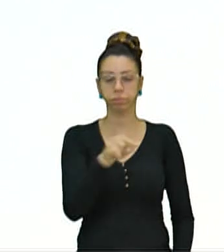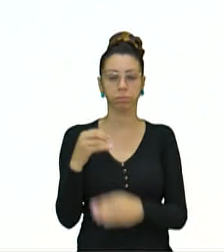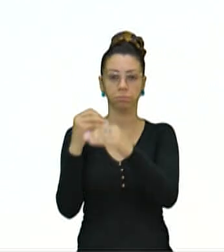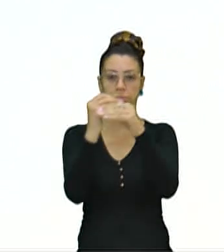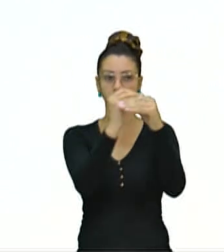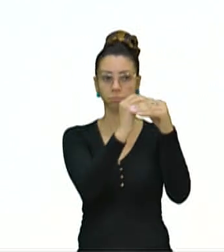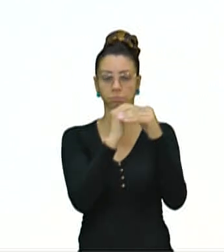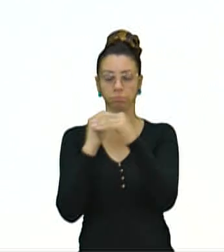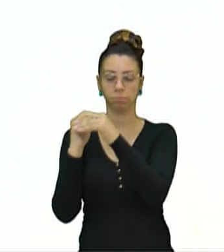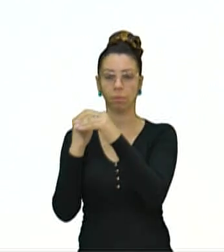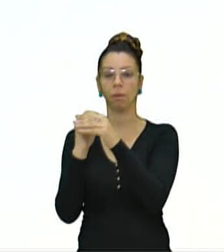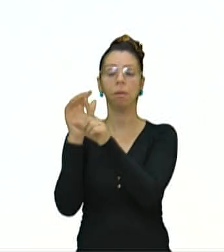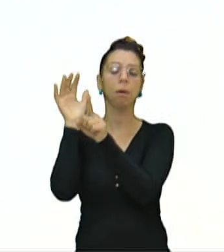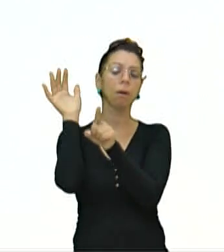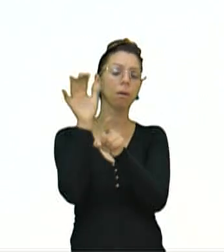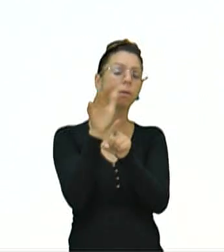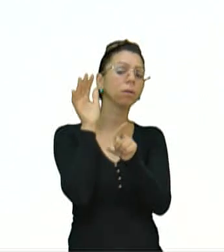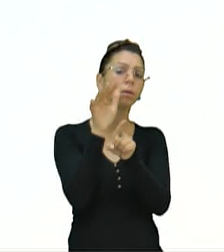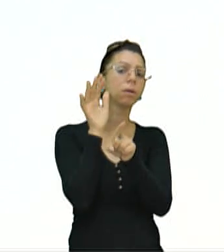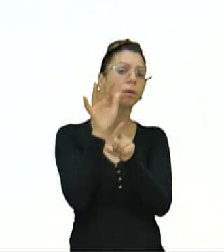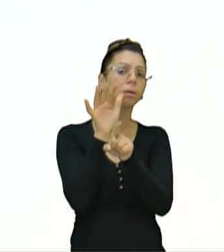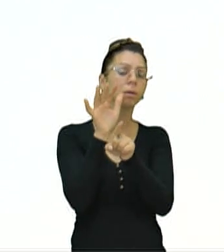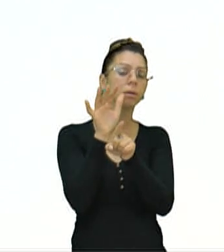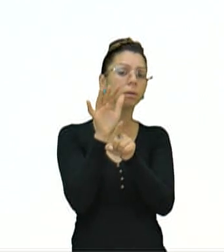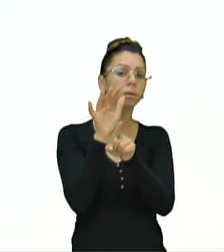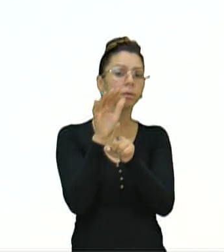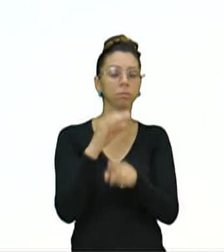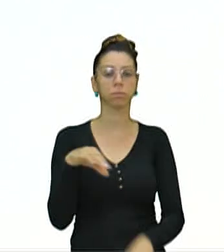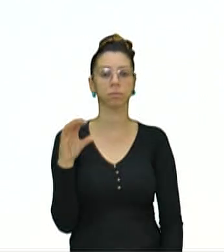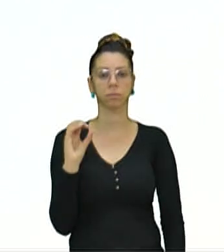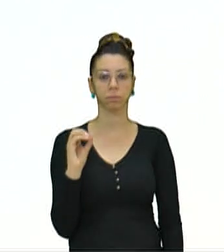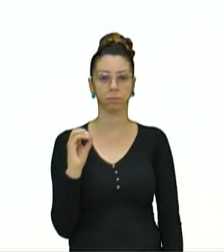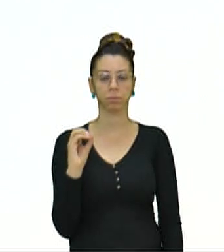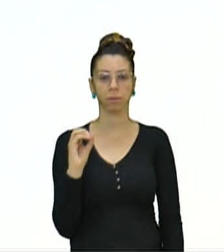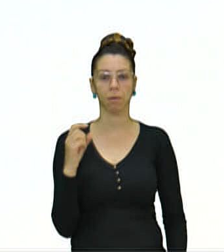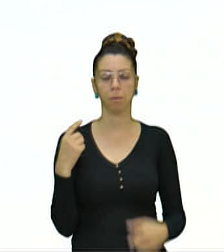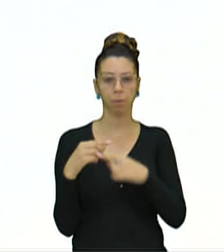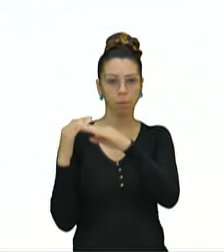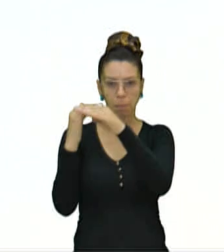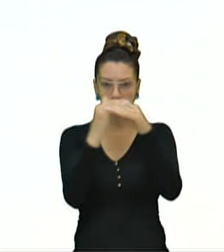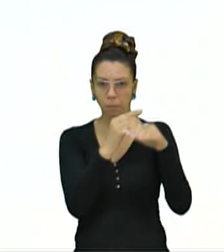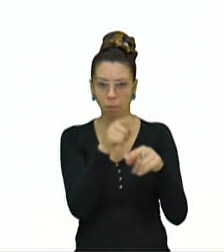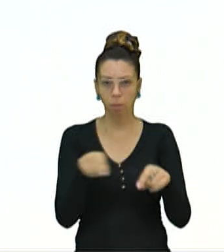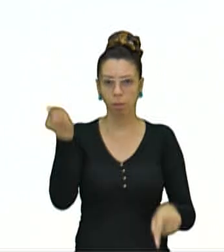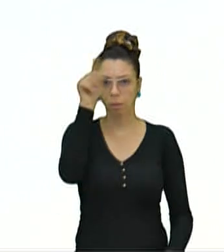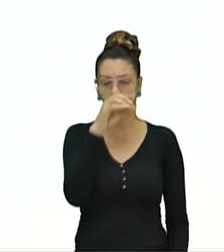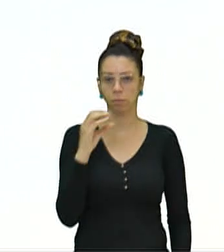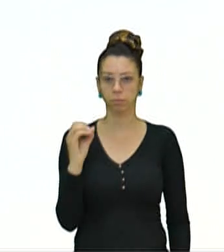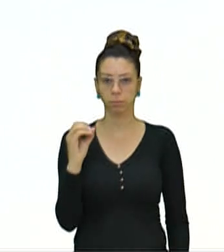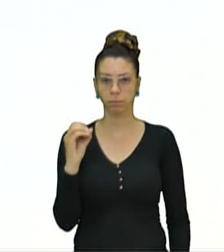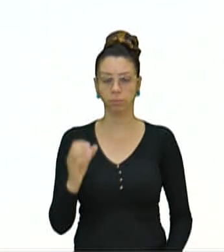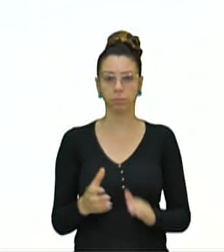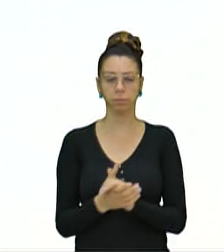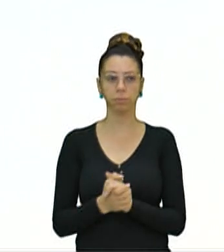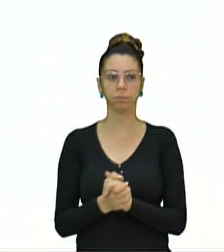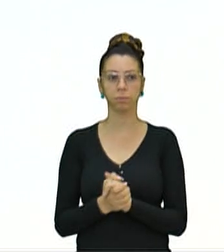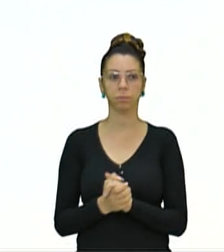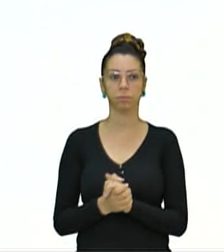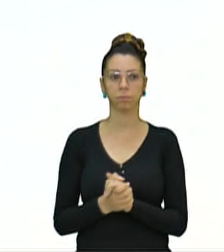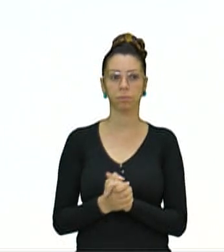forças que agem nesse corpo é nula, porque o movimento é uniforme, tangente à